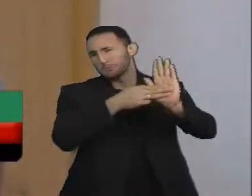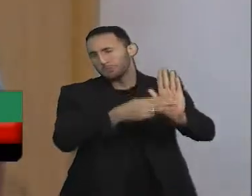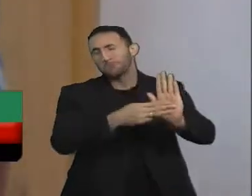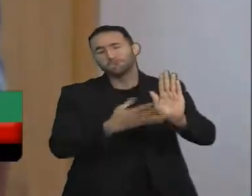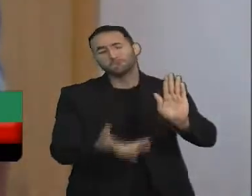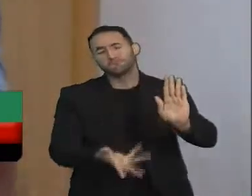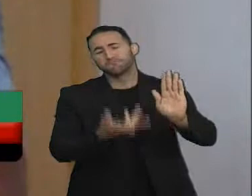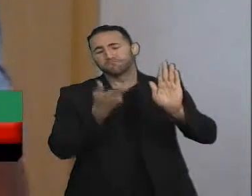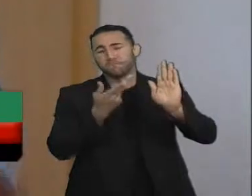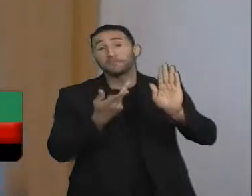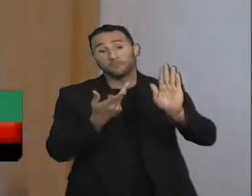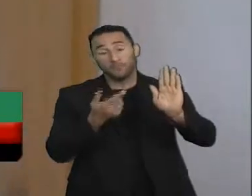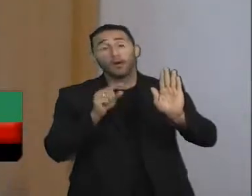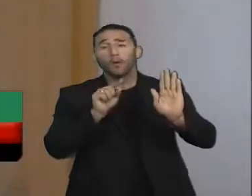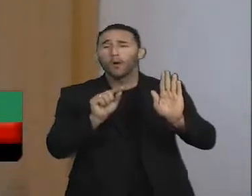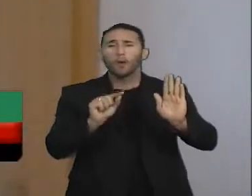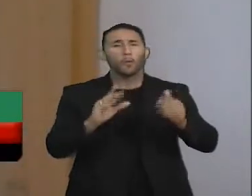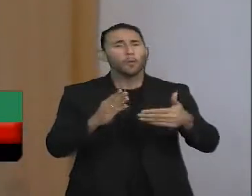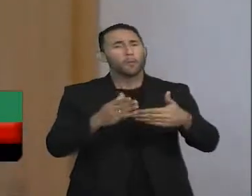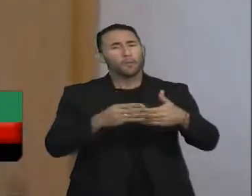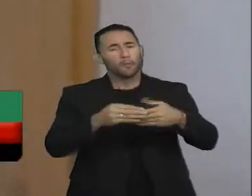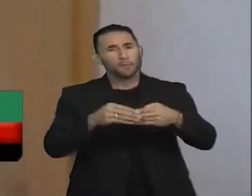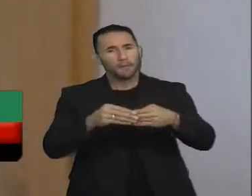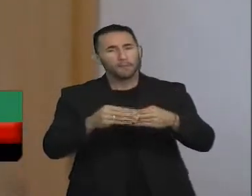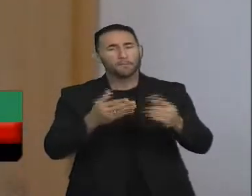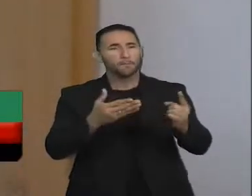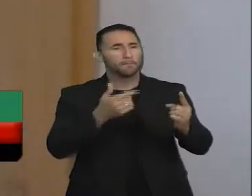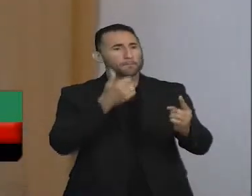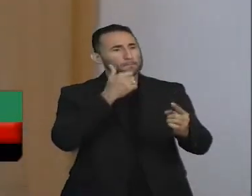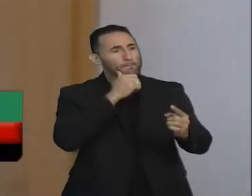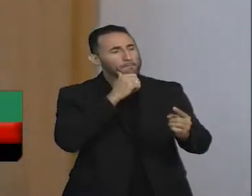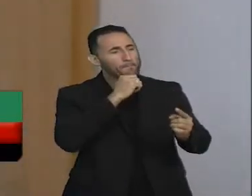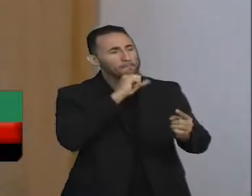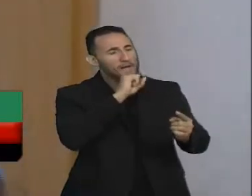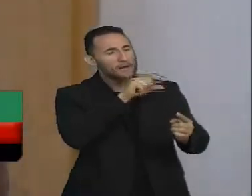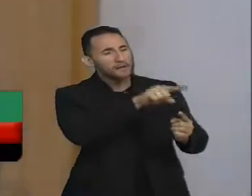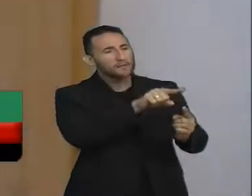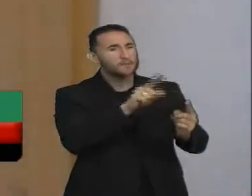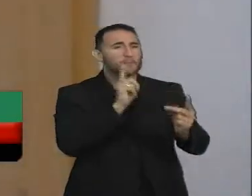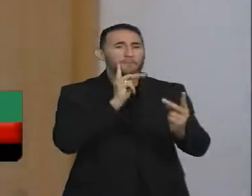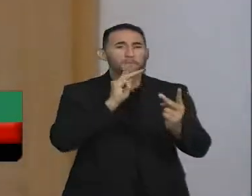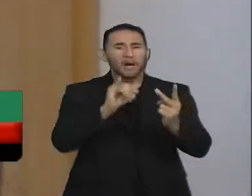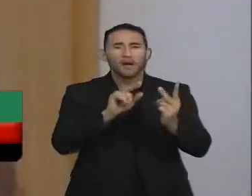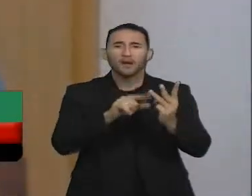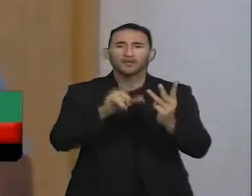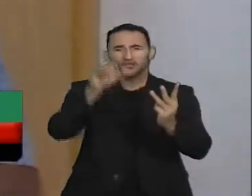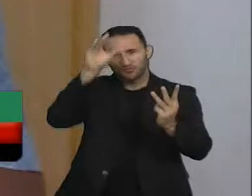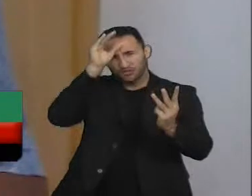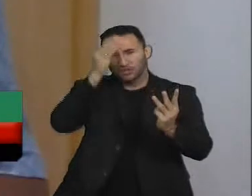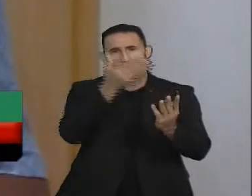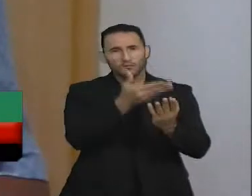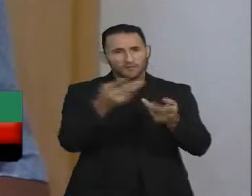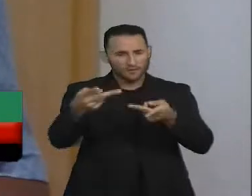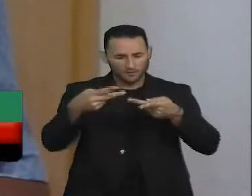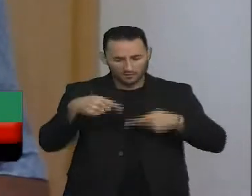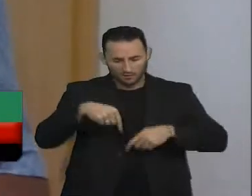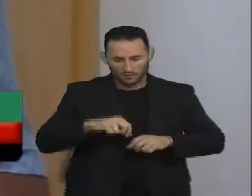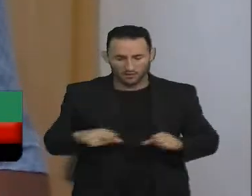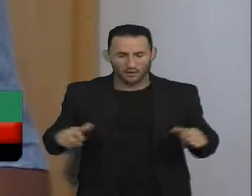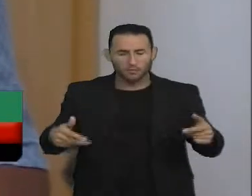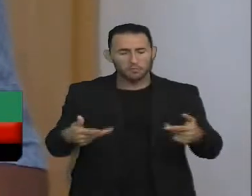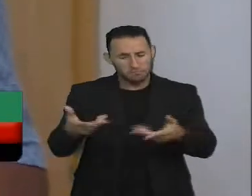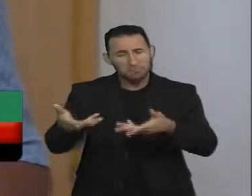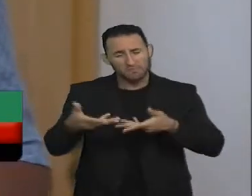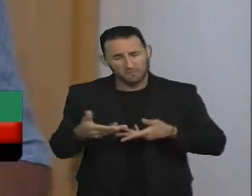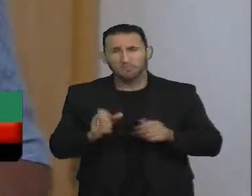cidade. Quero cumprimentar aqui vosso pai, vossa mãe, sua tia, que estão aqui visitando esta casa. Sejam muito bem-vindos a essa Casa de Leis.